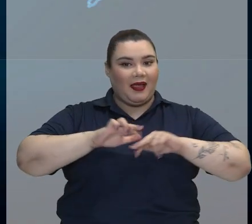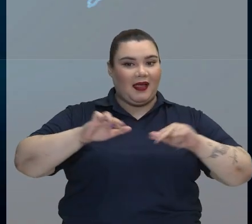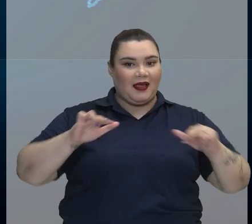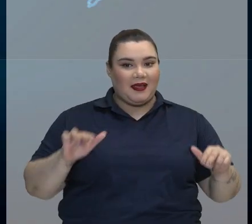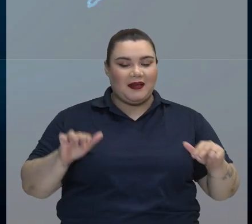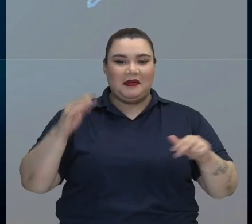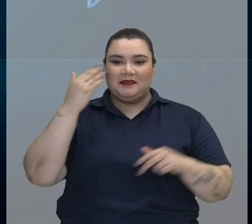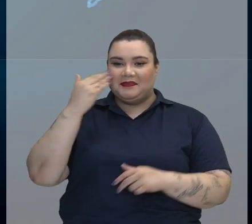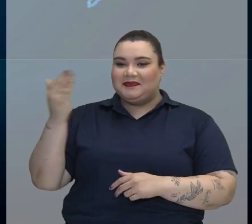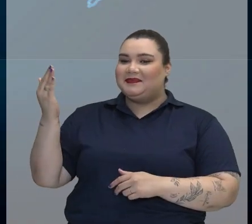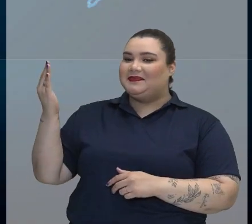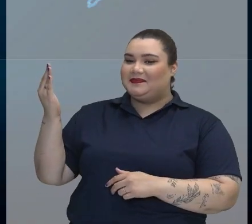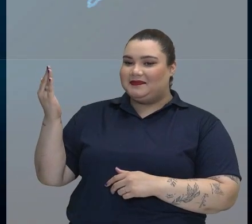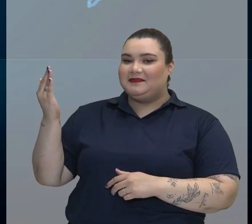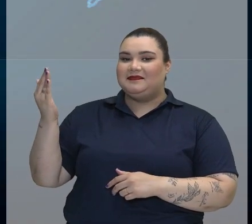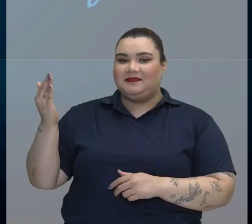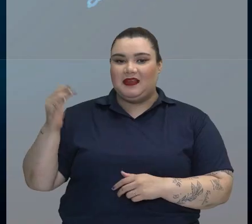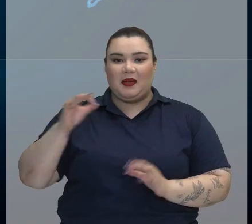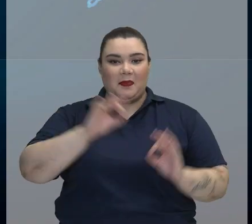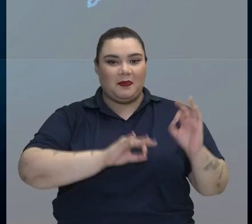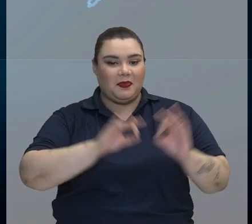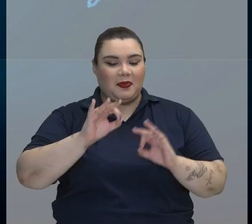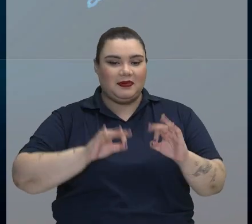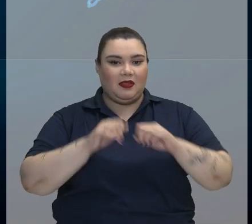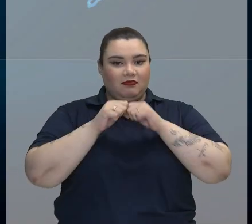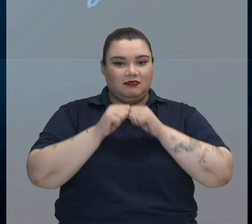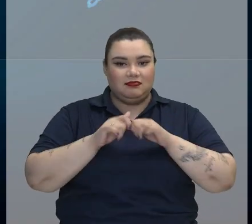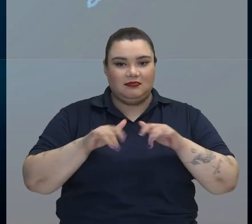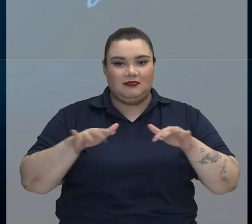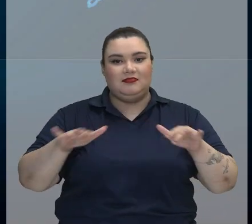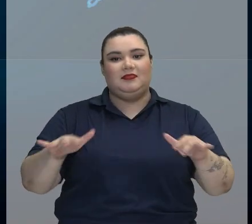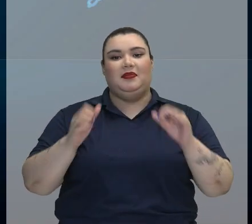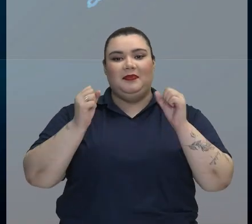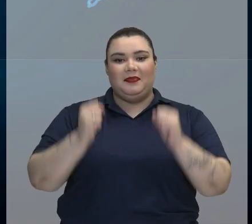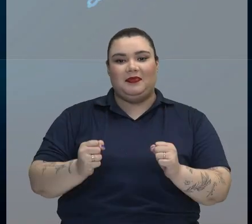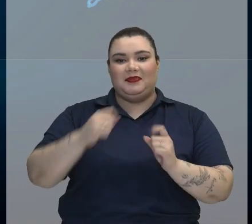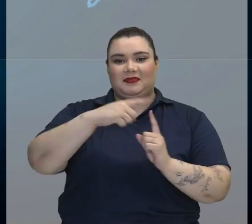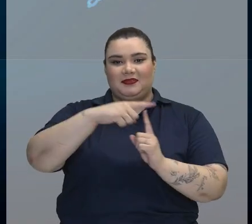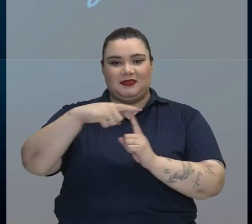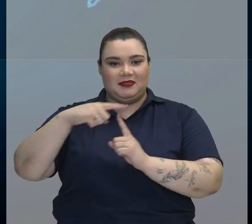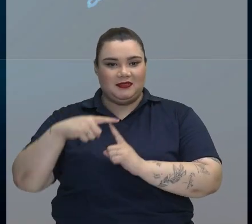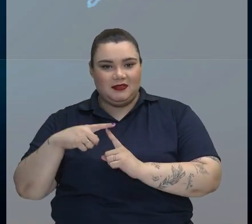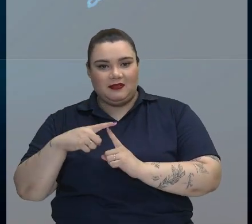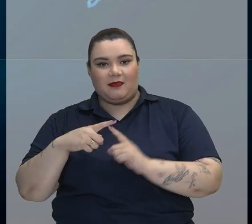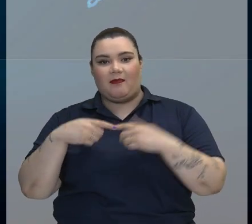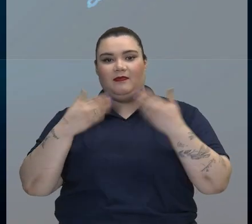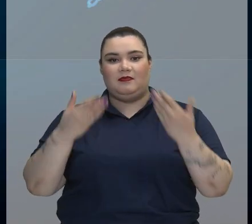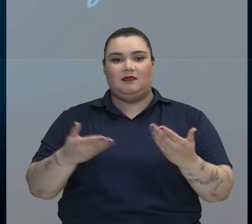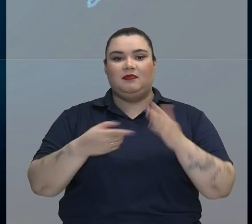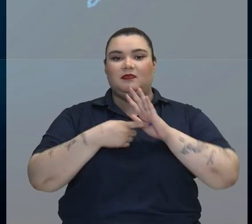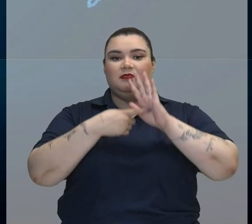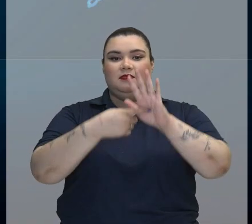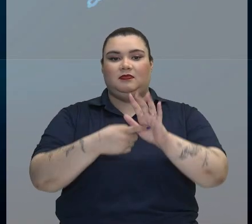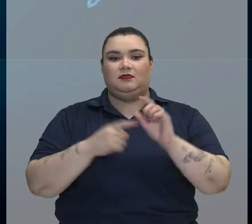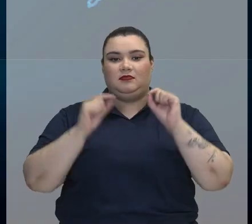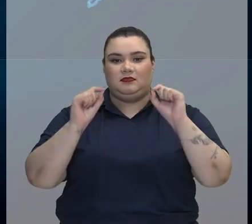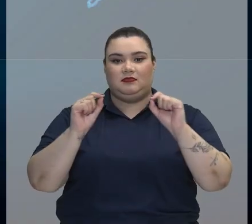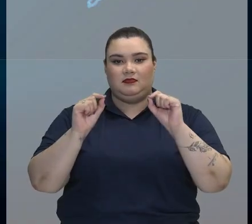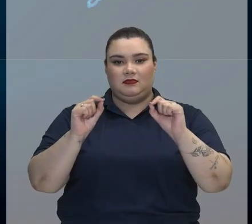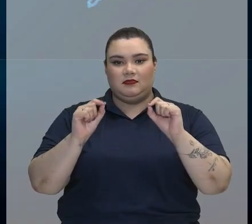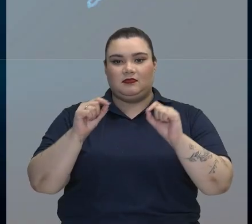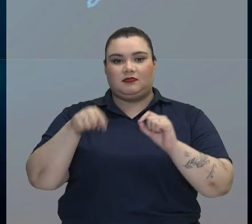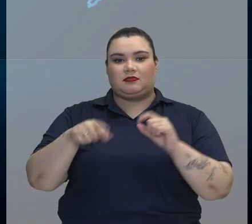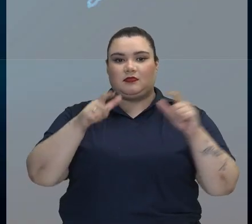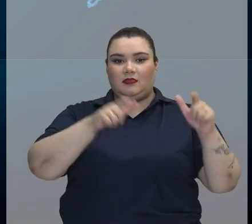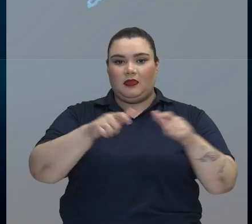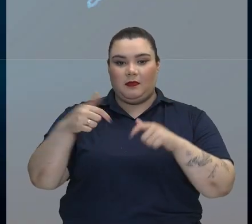processo de globalização que acontece e é devido também à expansão do capitalismo, que ele vai promover o quê? A integração. Então,